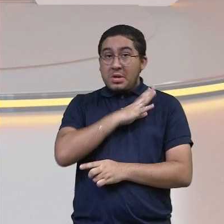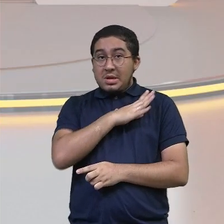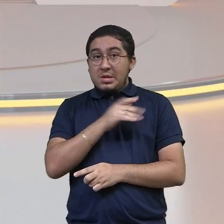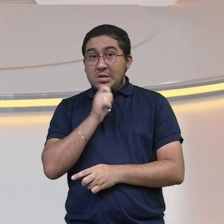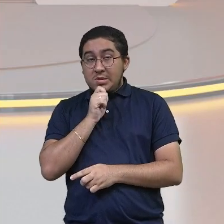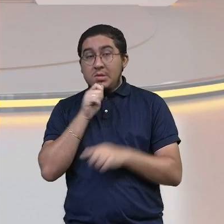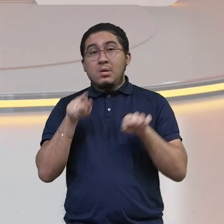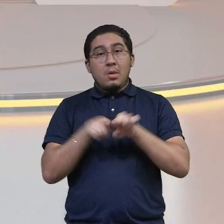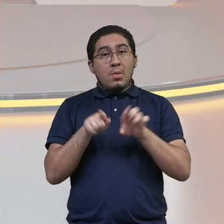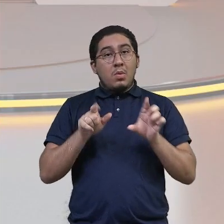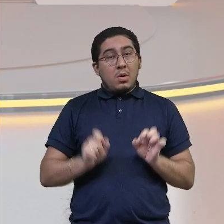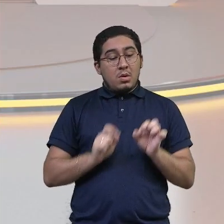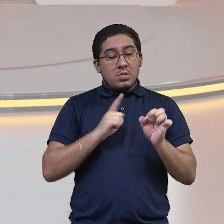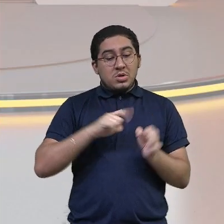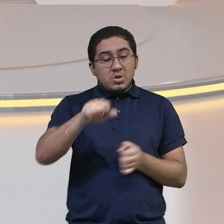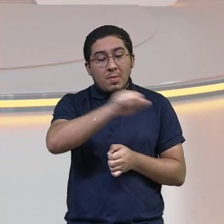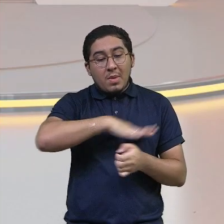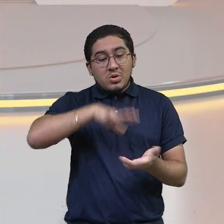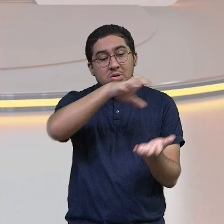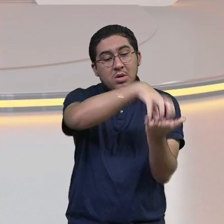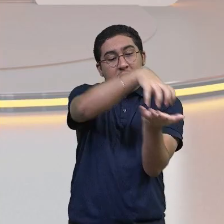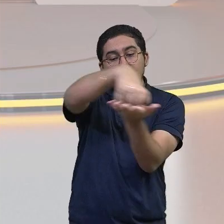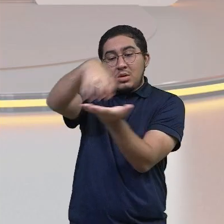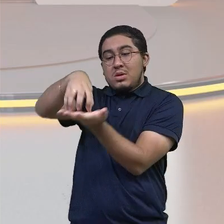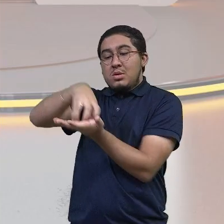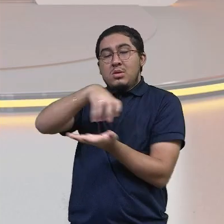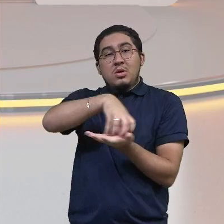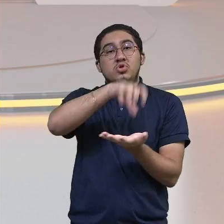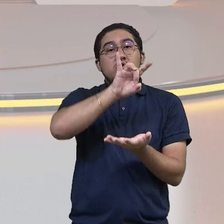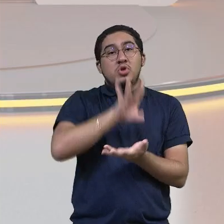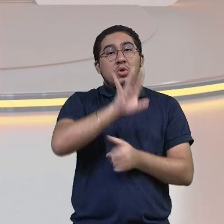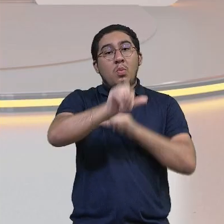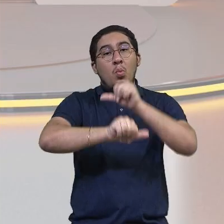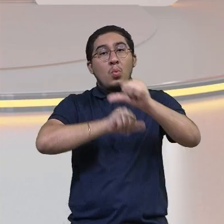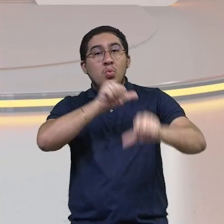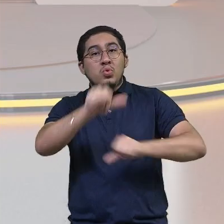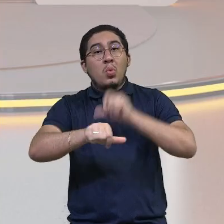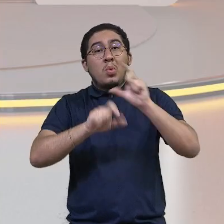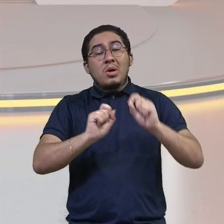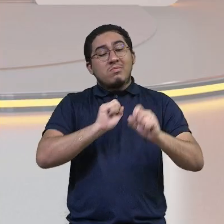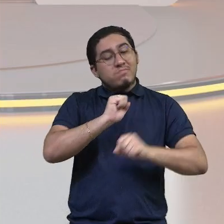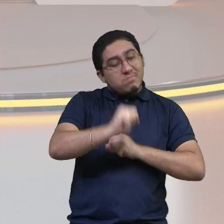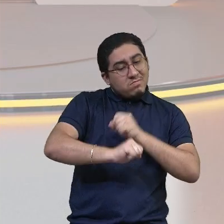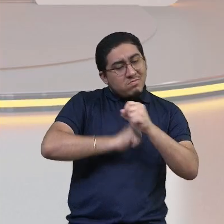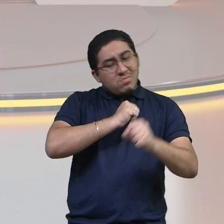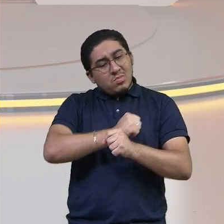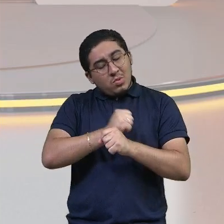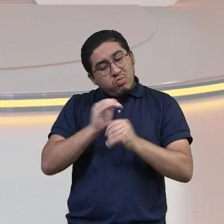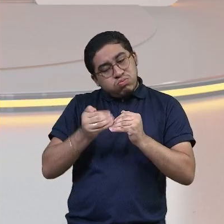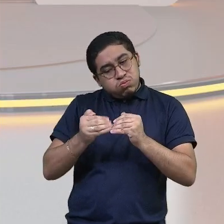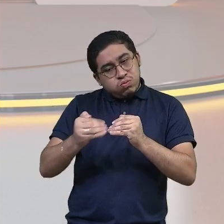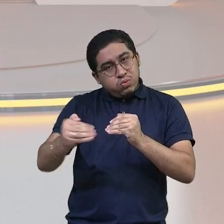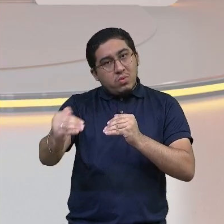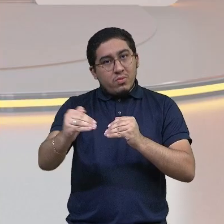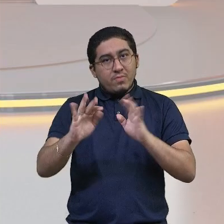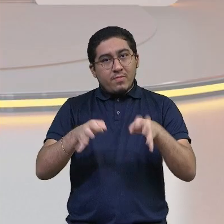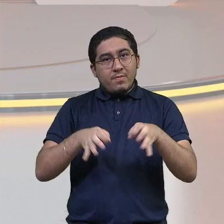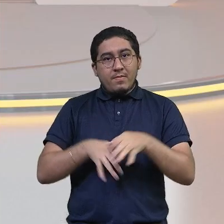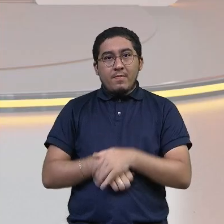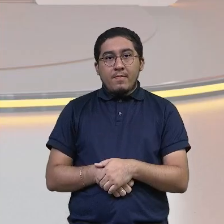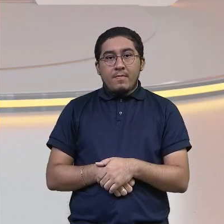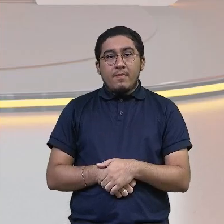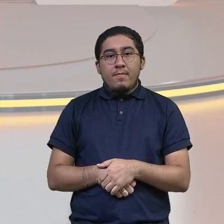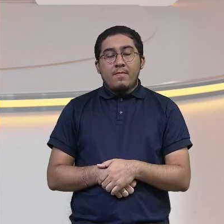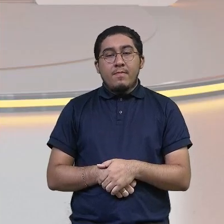e instituições que só foram plenamente reformadas anos depois, ok?